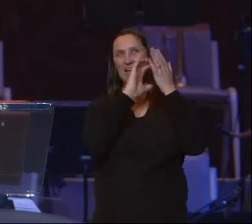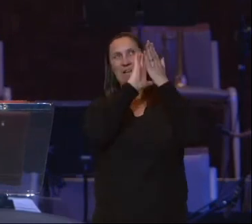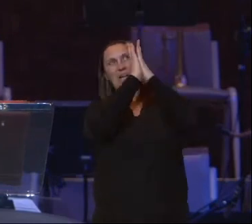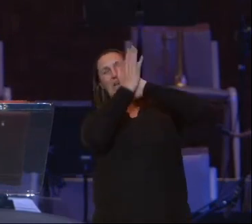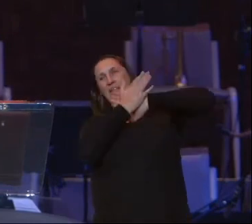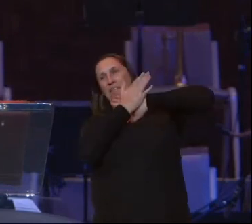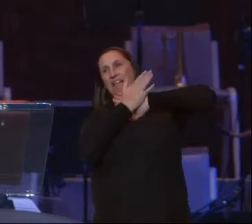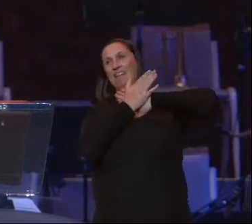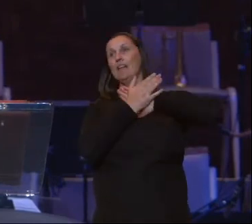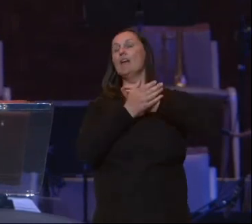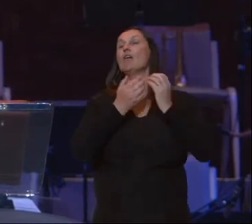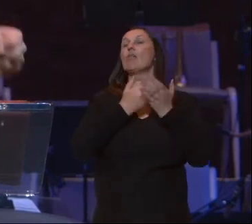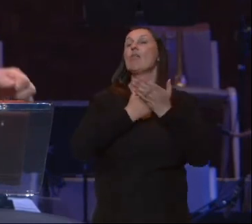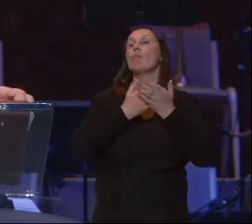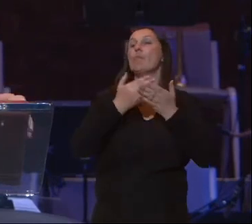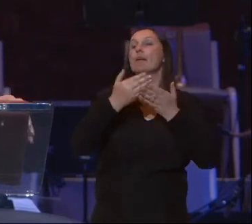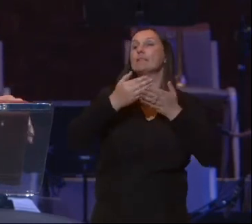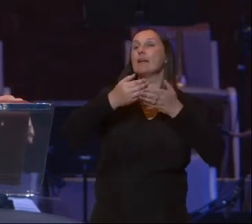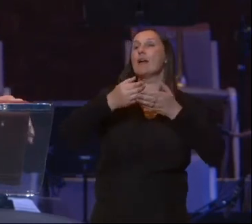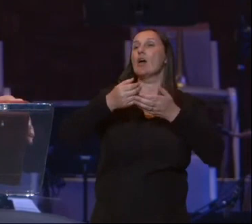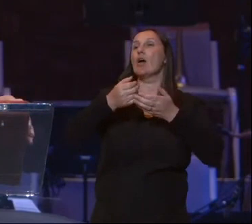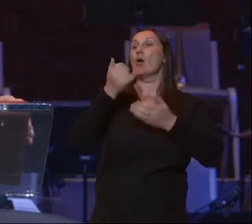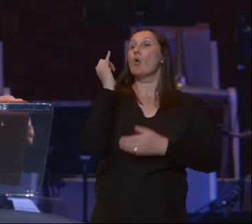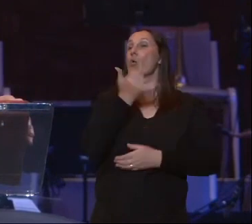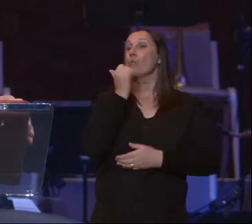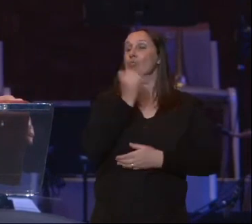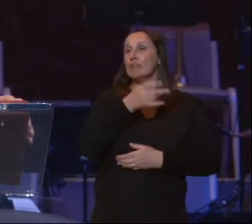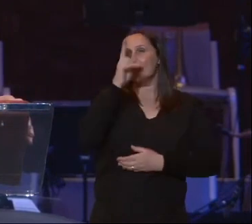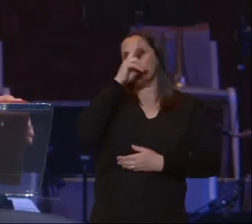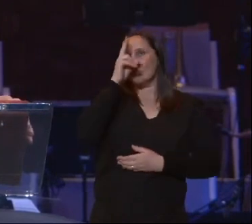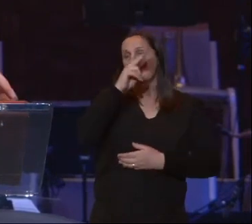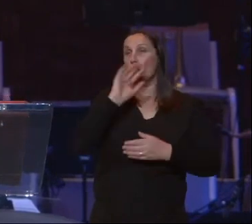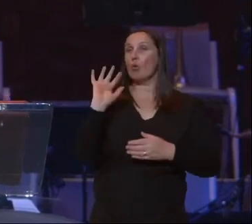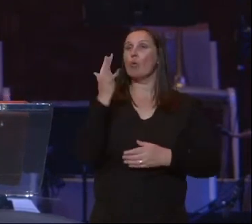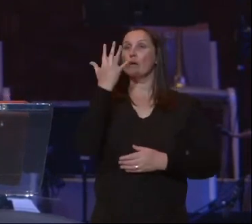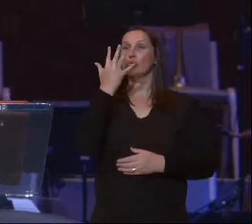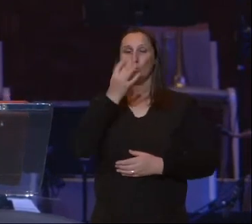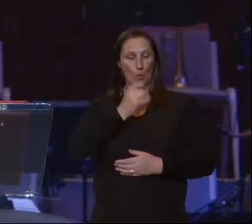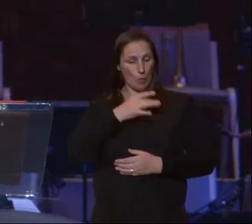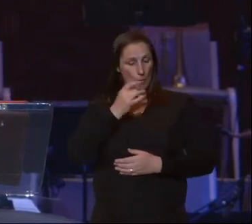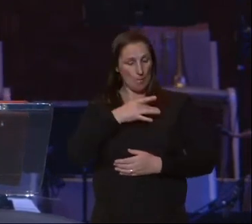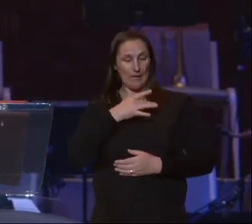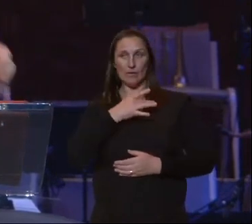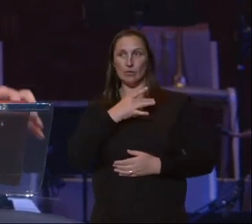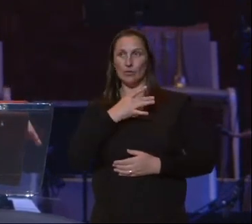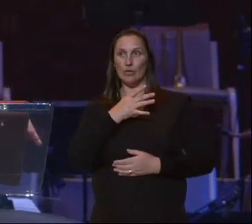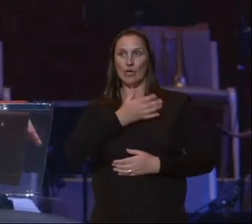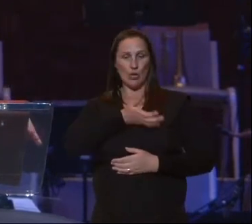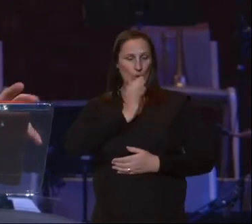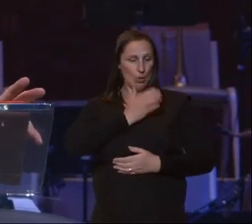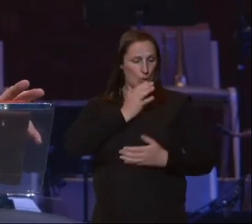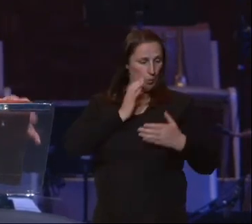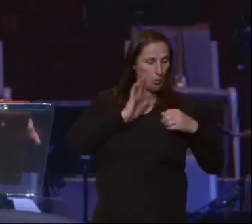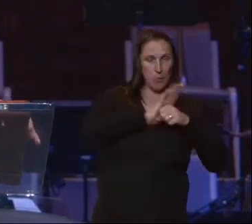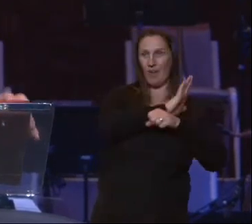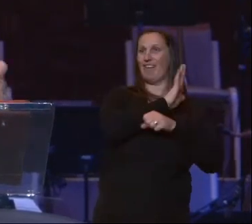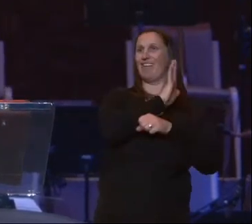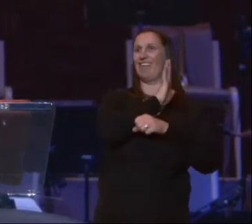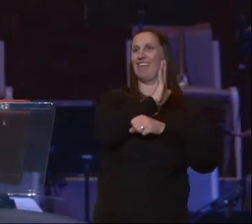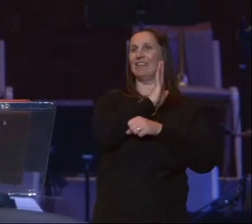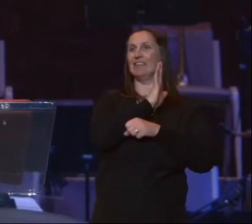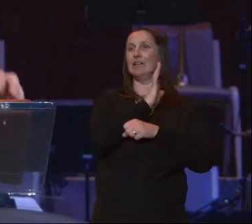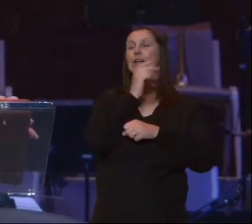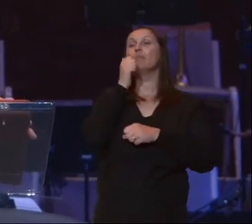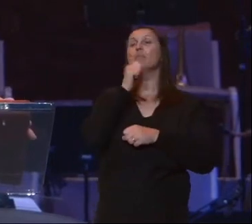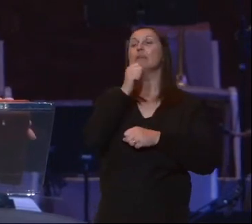quando o medo toma conta do seu coração. Sua filha de 13 anos vem, tem coragem de